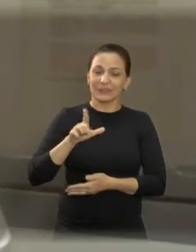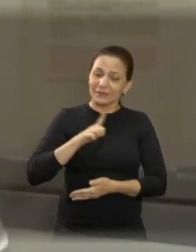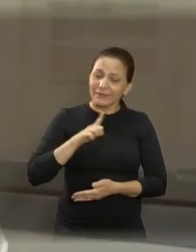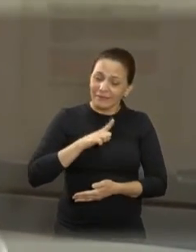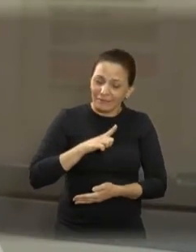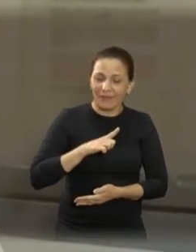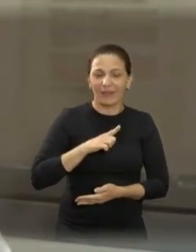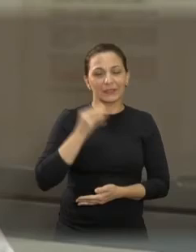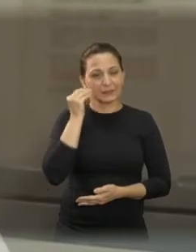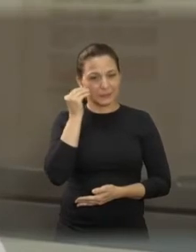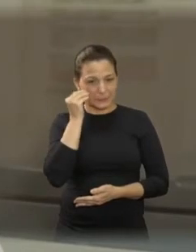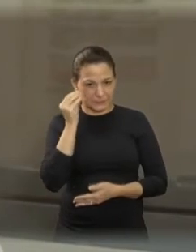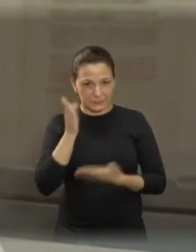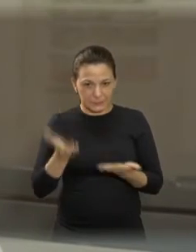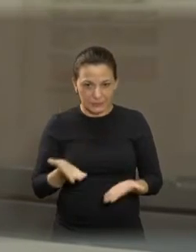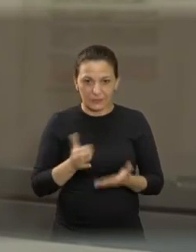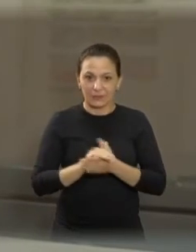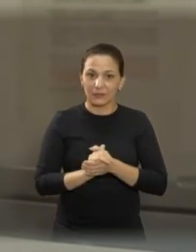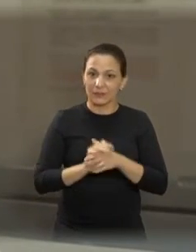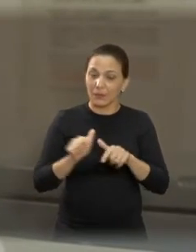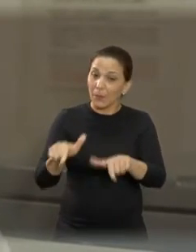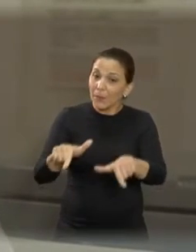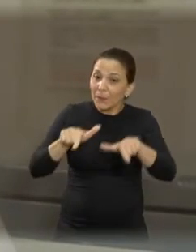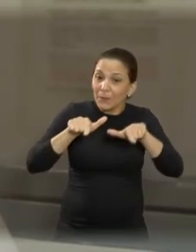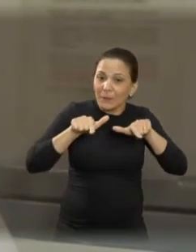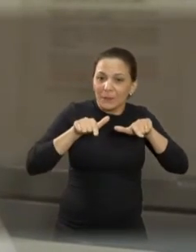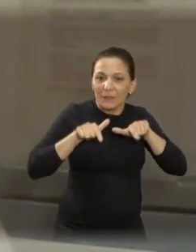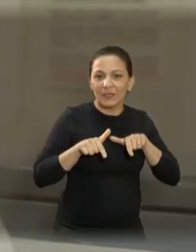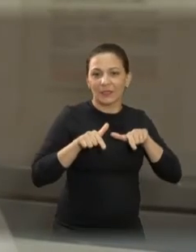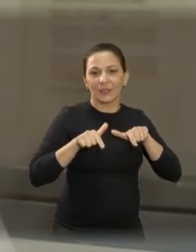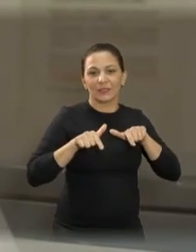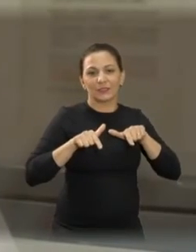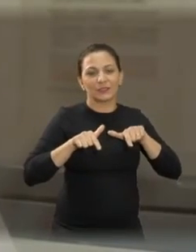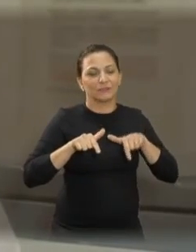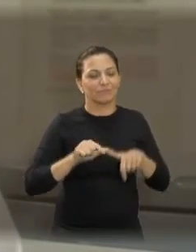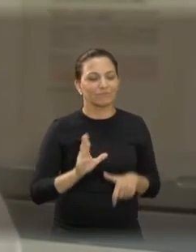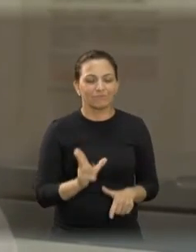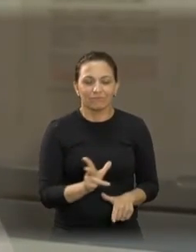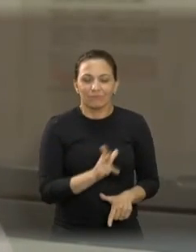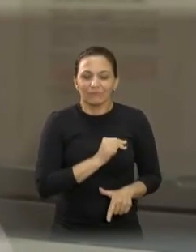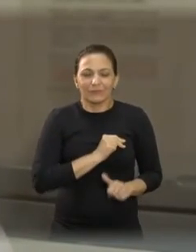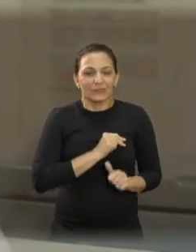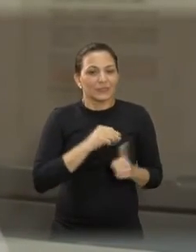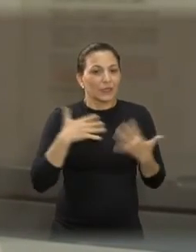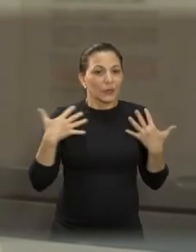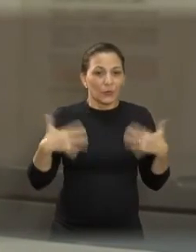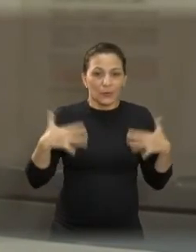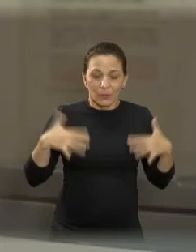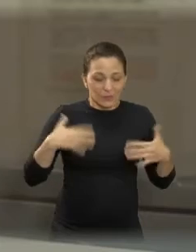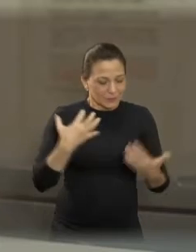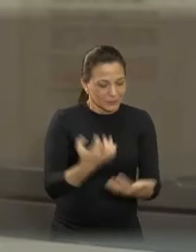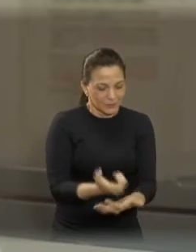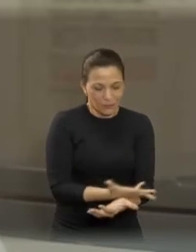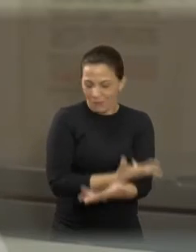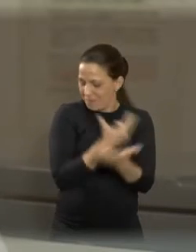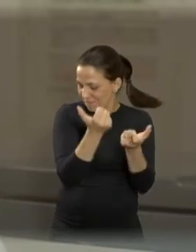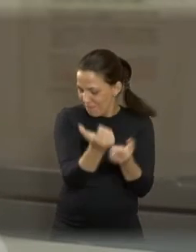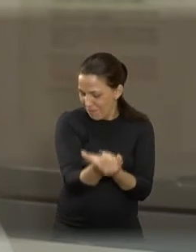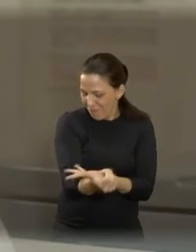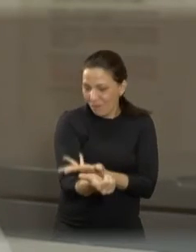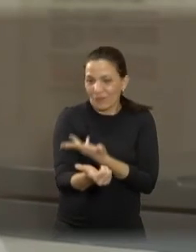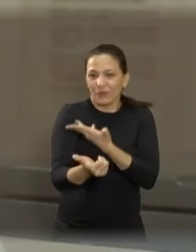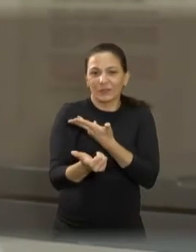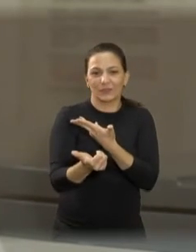ao receber uma homenagem como essa, poxa vida, como não me emocionar?